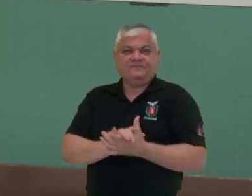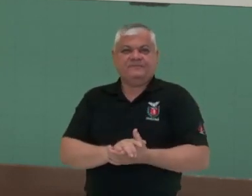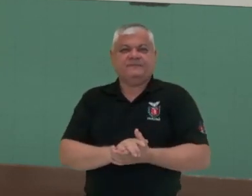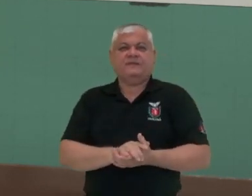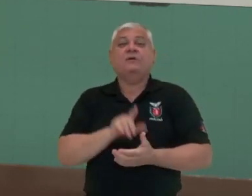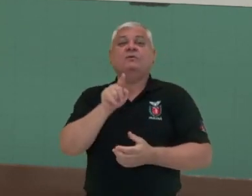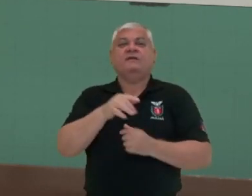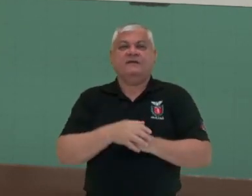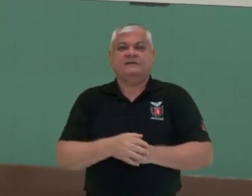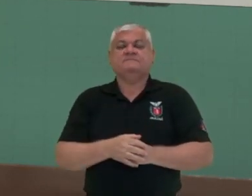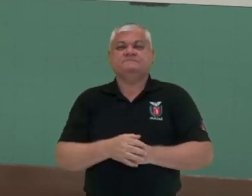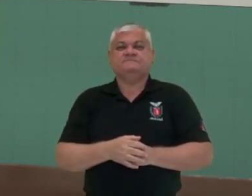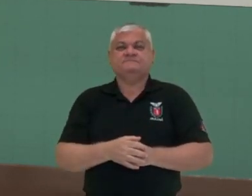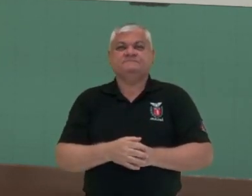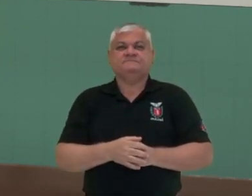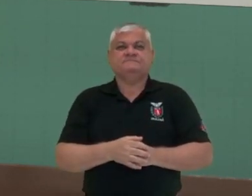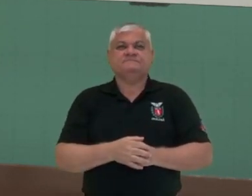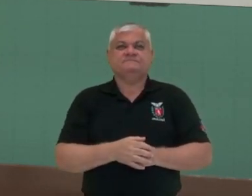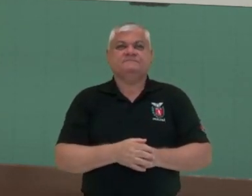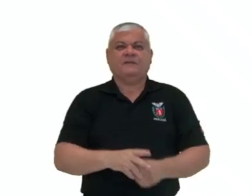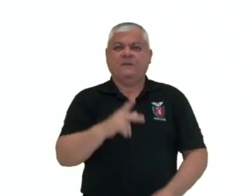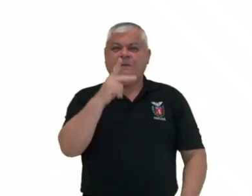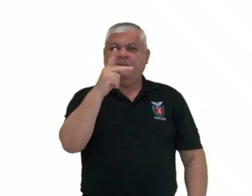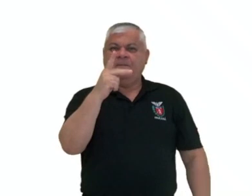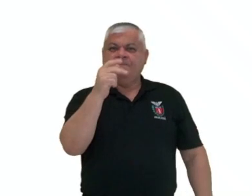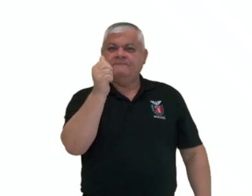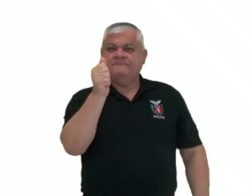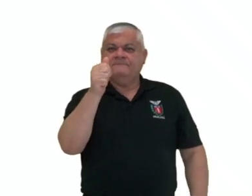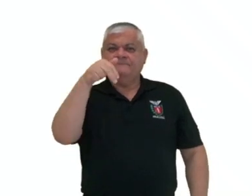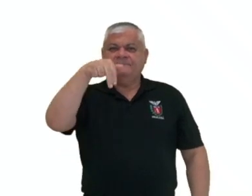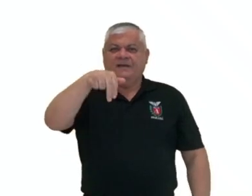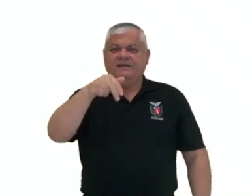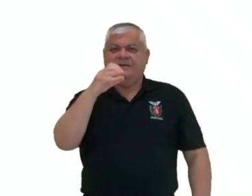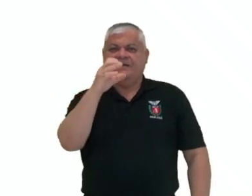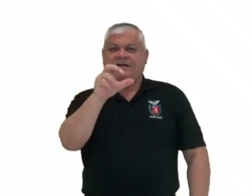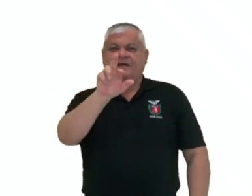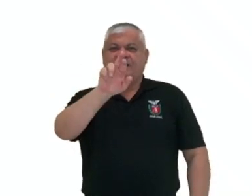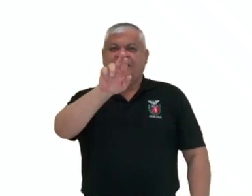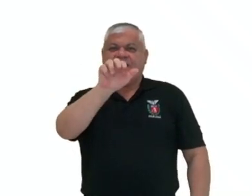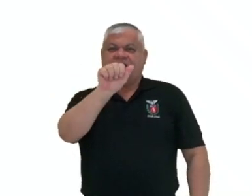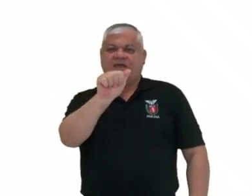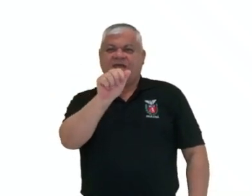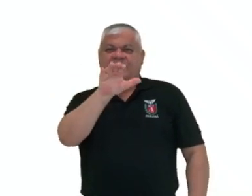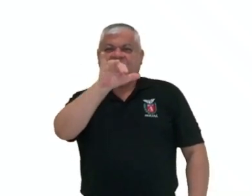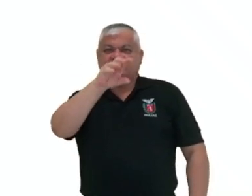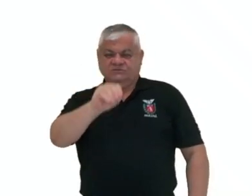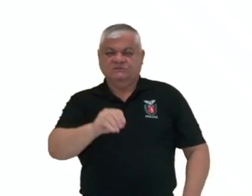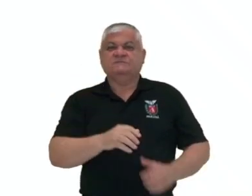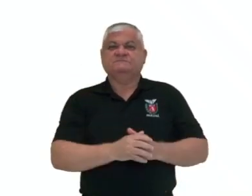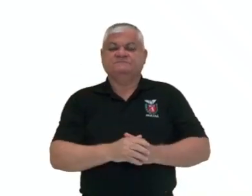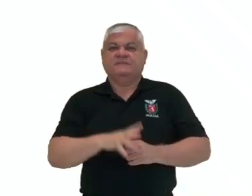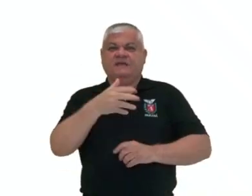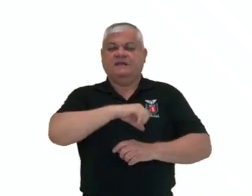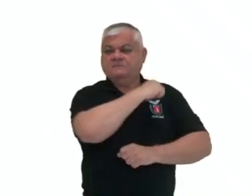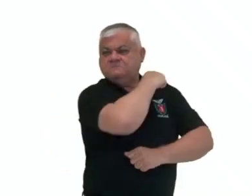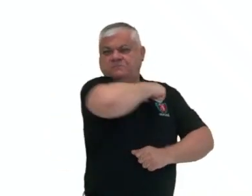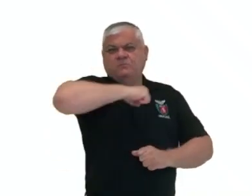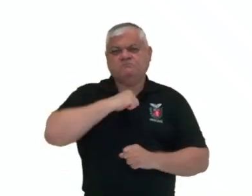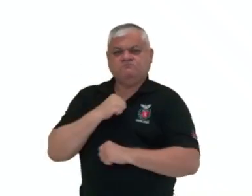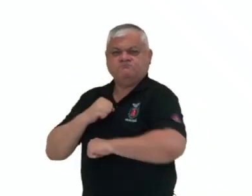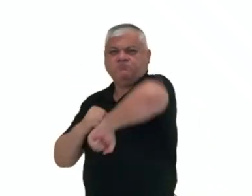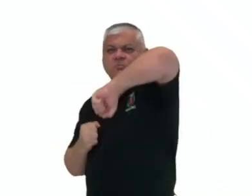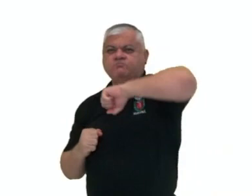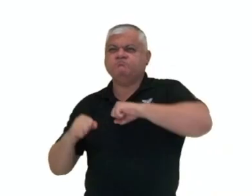praticada lá? O pancrácio, uma atividade que incluía técnicas como cotoveladas,